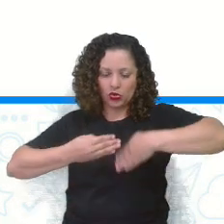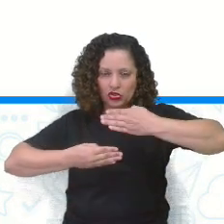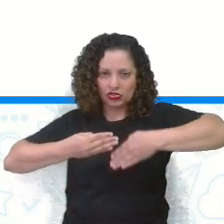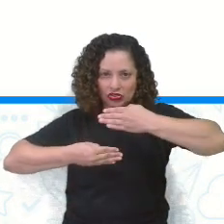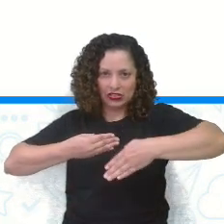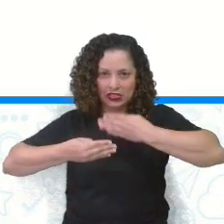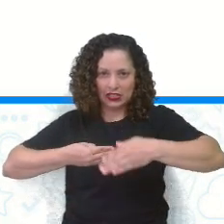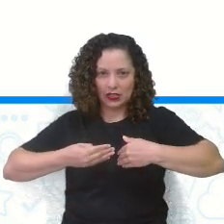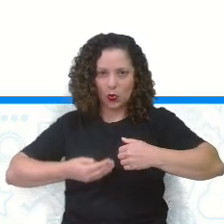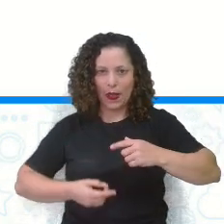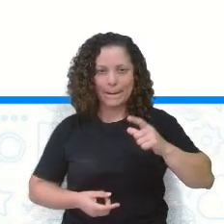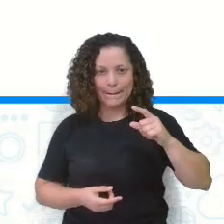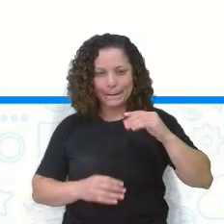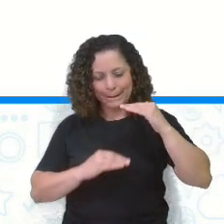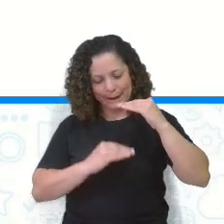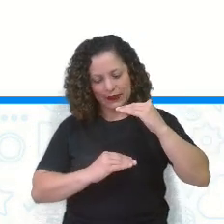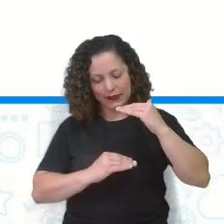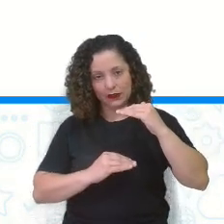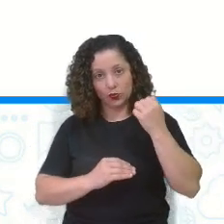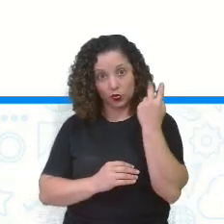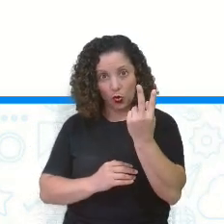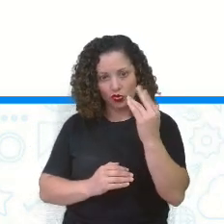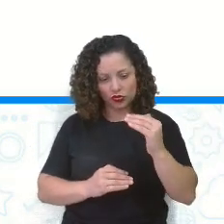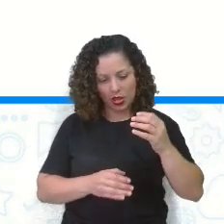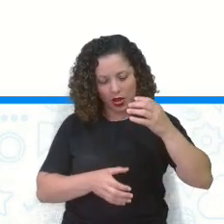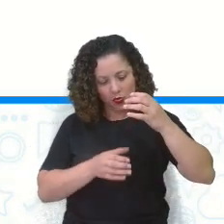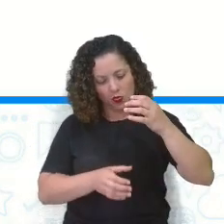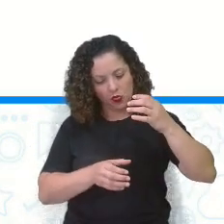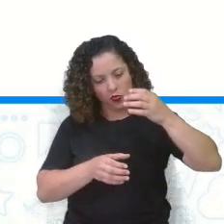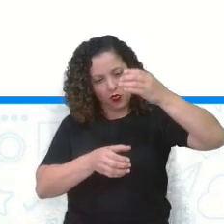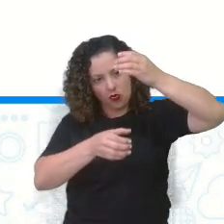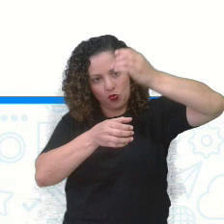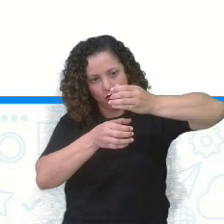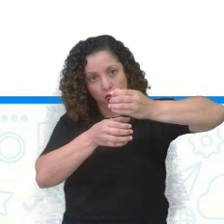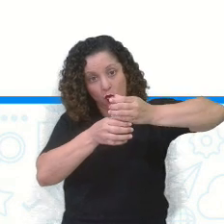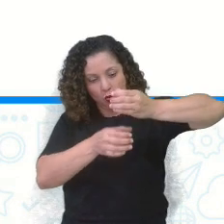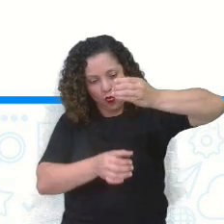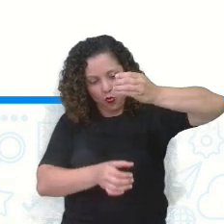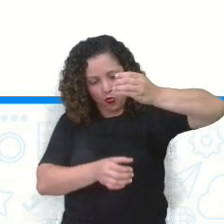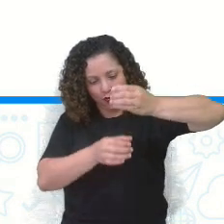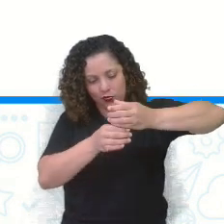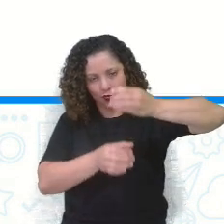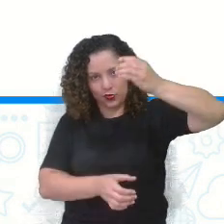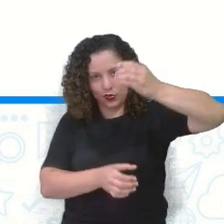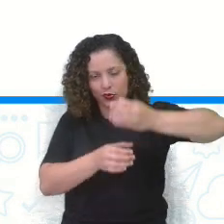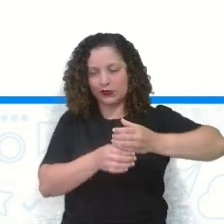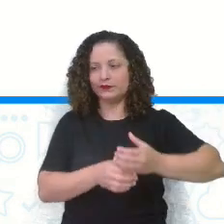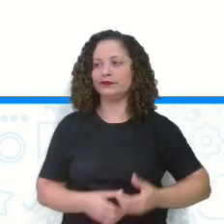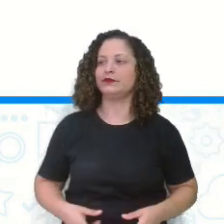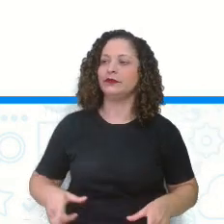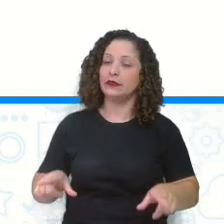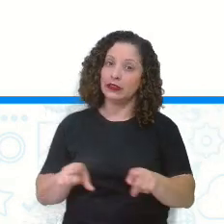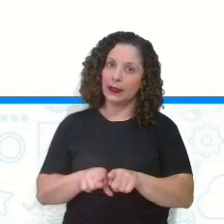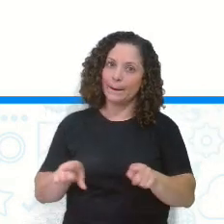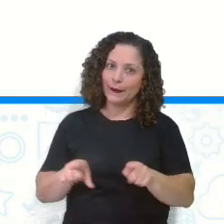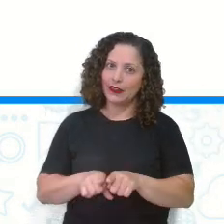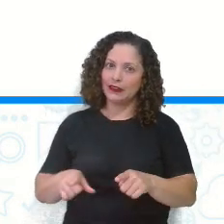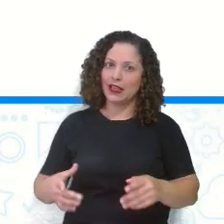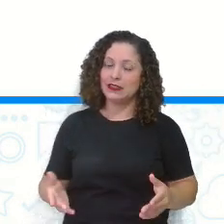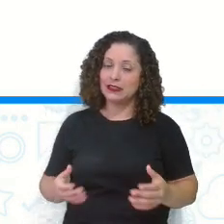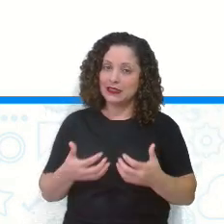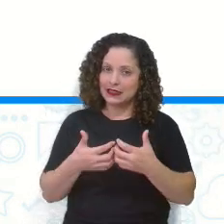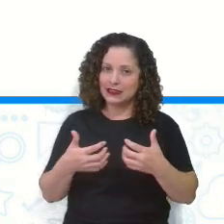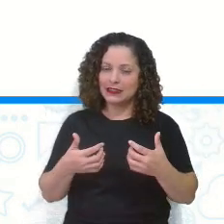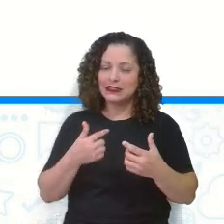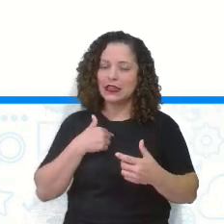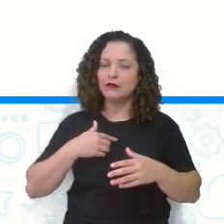vou juntar dois para formar o corpo, para eu poder dividir aí esse corpo na cabeça, tronco e membros, como